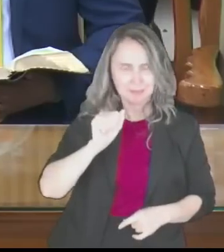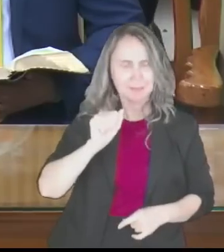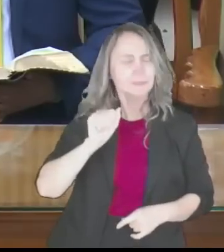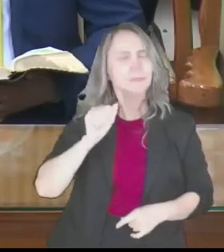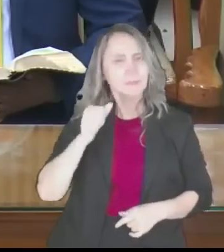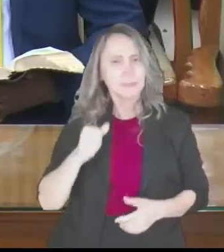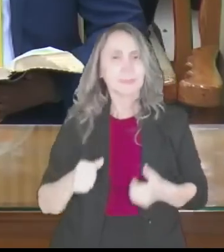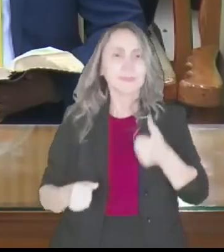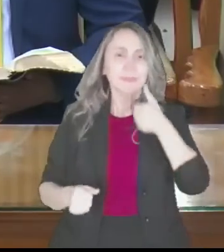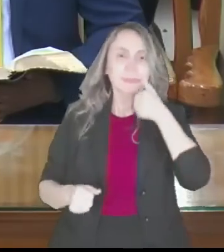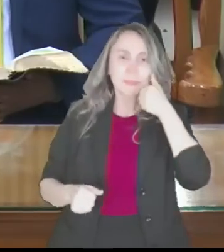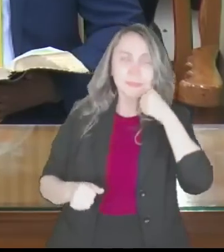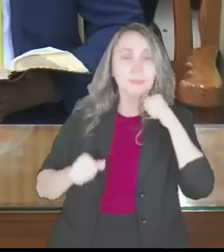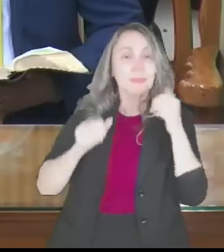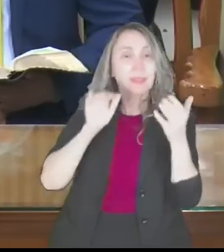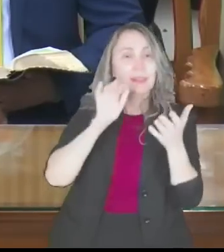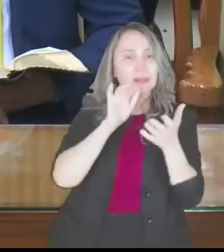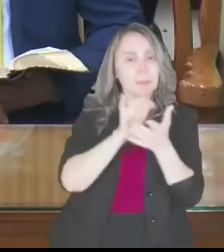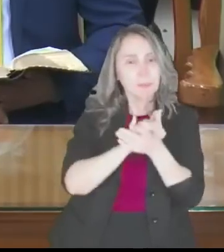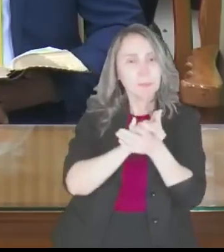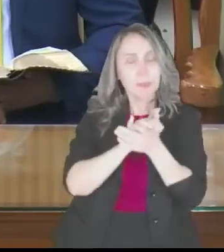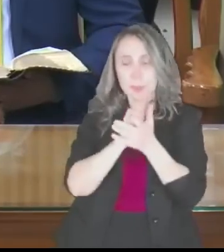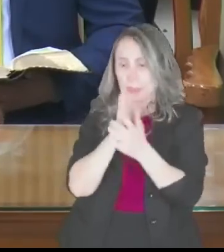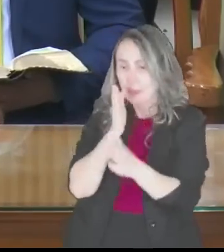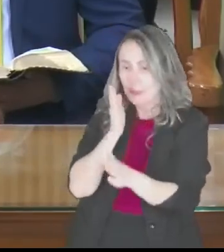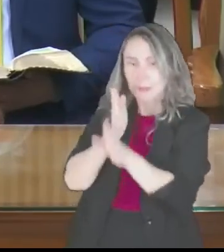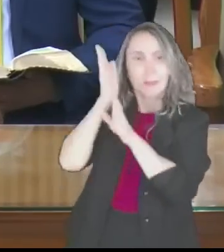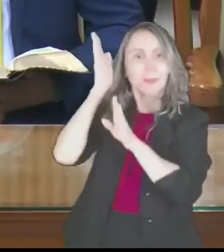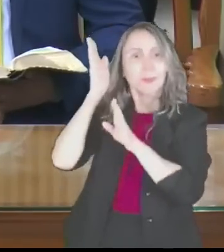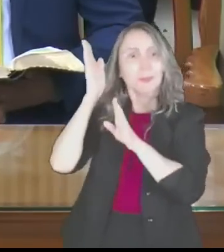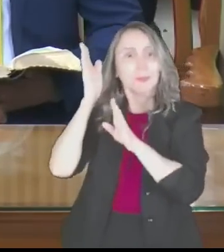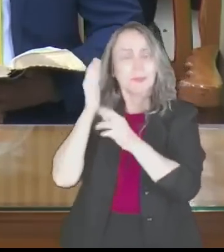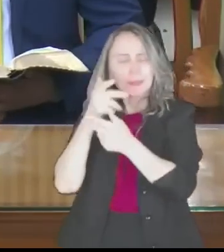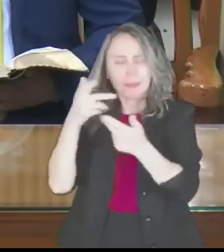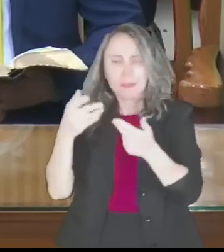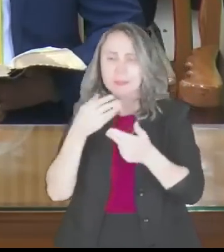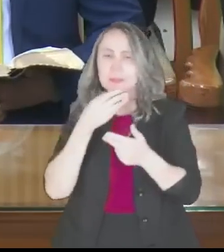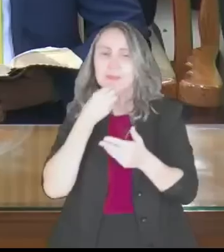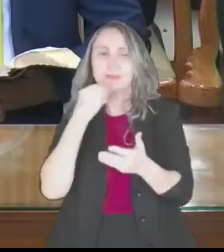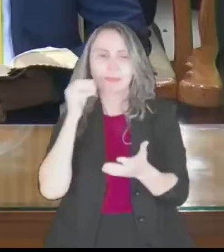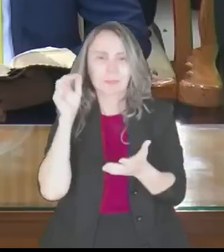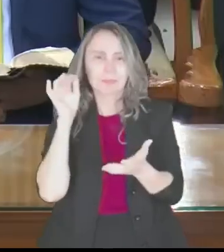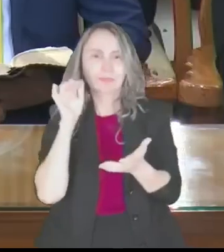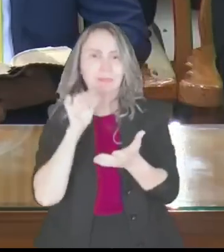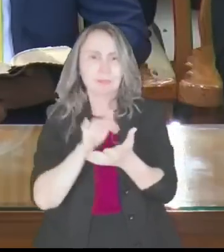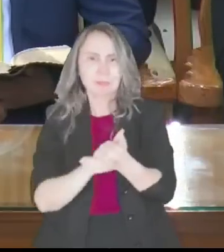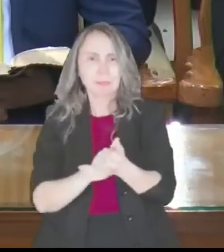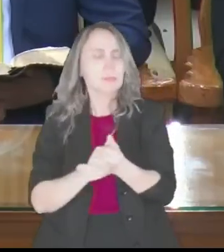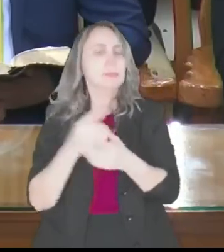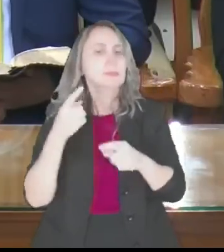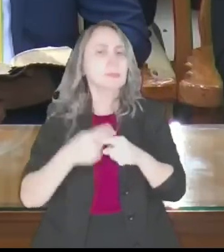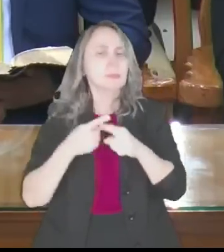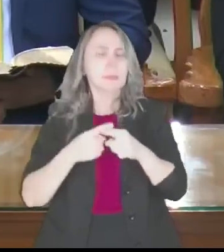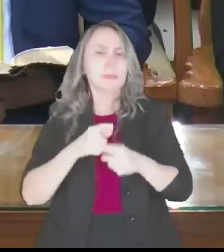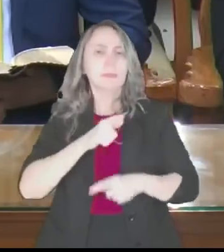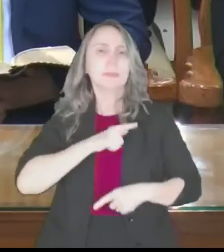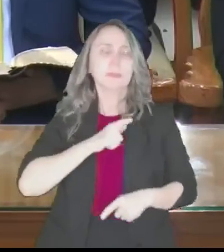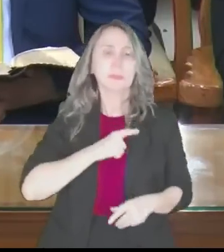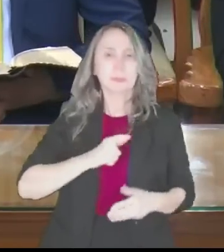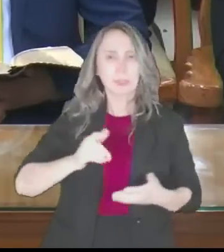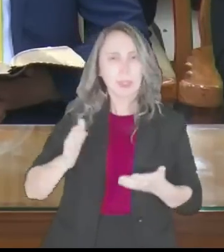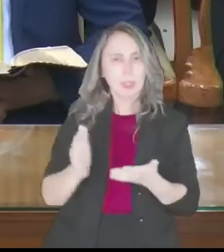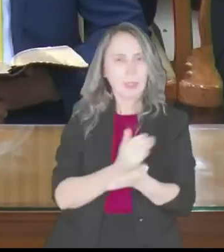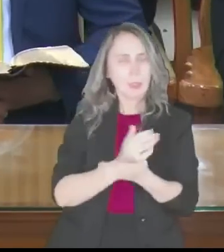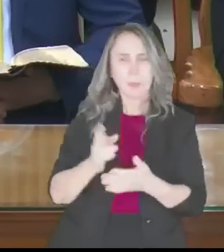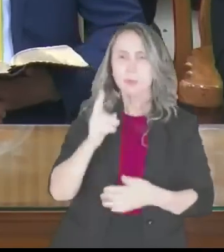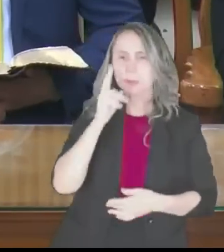que quem só vai à casa da mãe não descobre. Porque aqui tem uns crentes mais desenvolvidos. Porque aqui